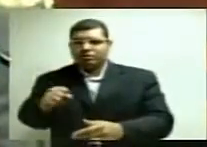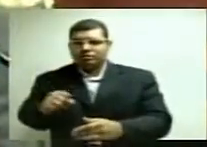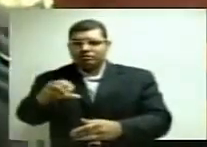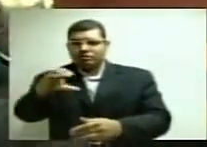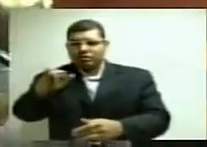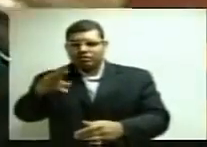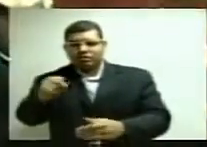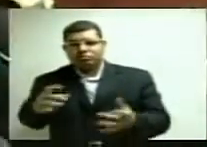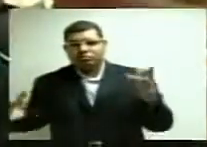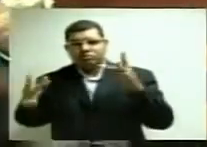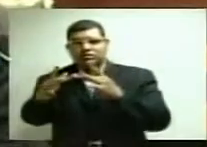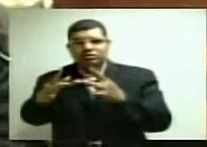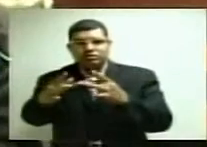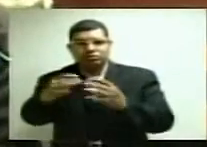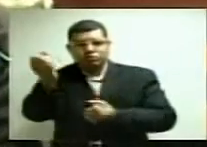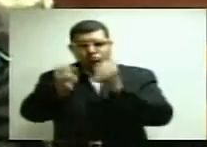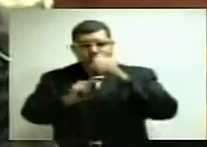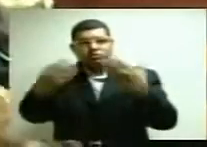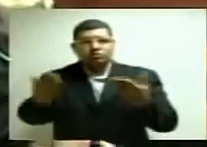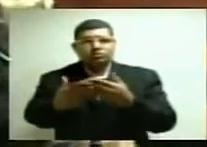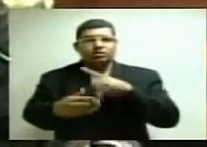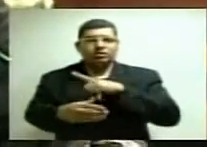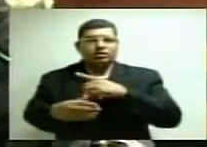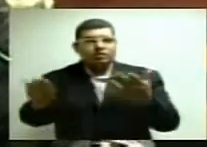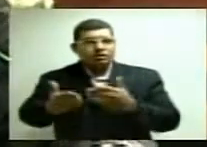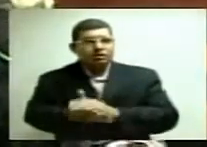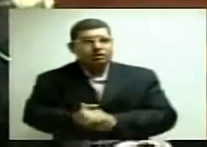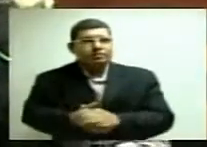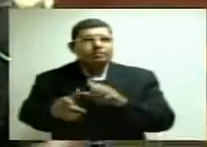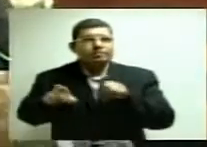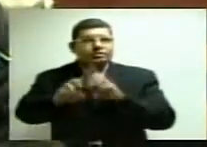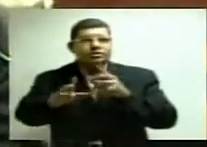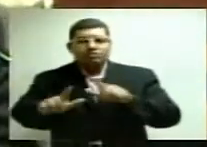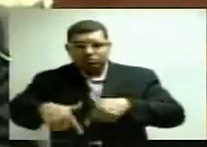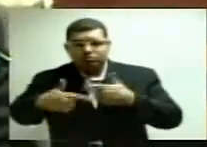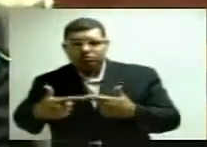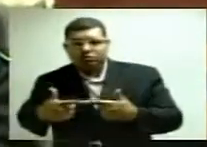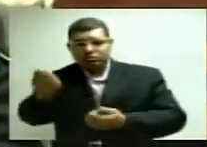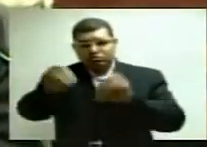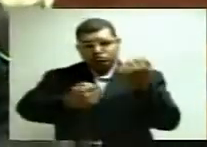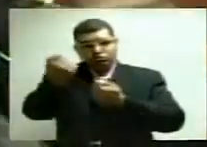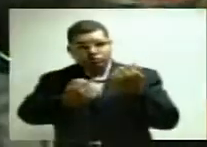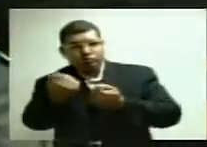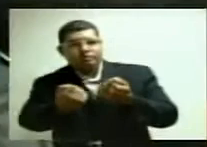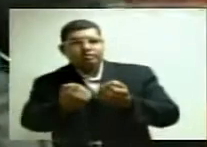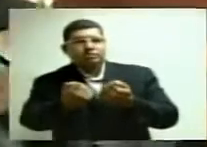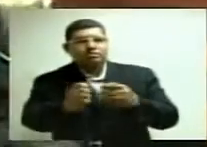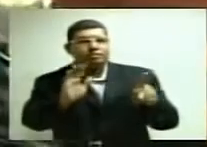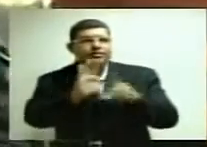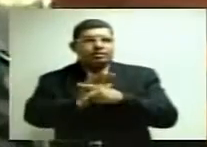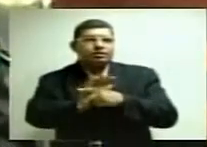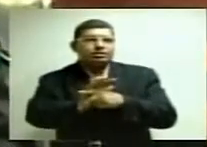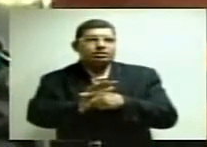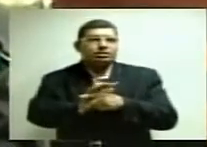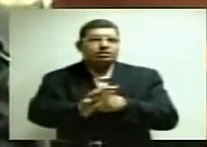Café Joelza, interligando até o Distrito Industrial. Mas Vossa Excelência, que também já teve a oportunidade de dirigir parte